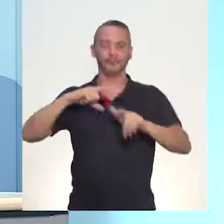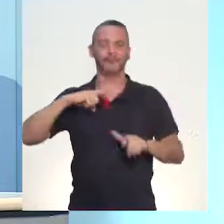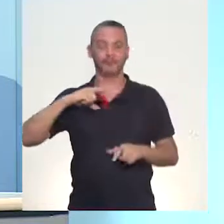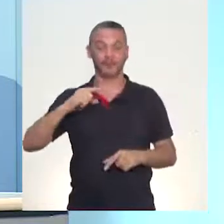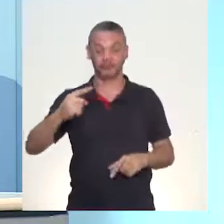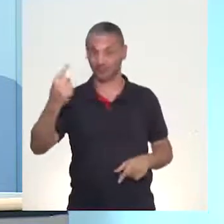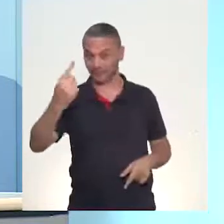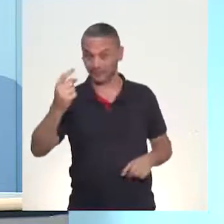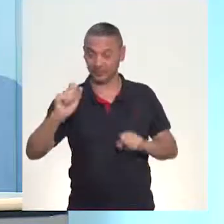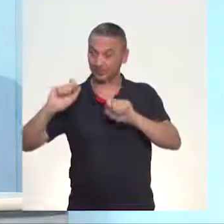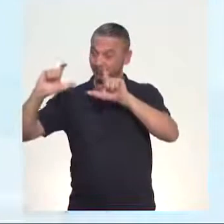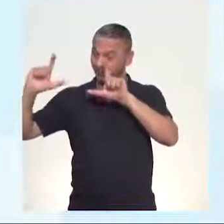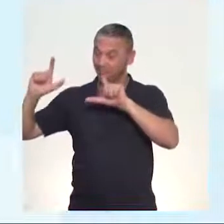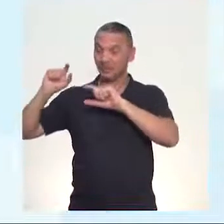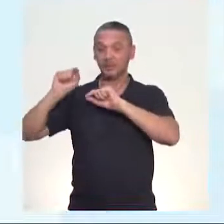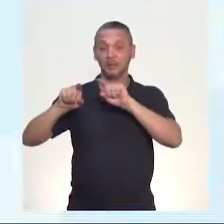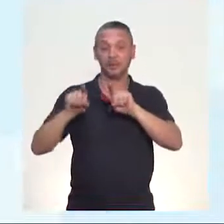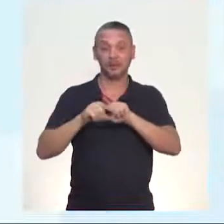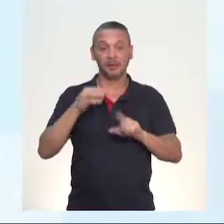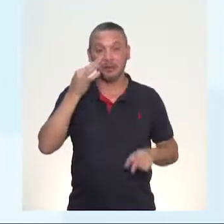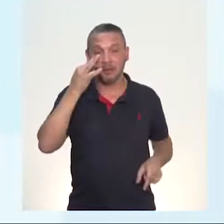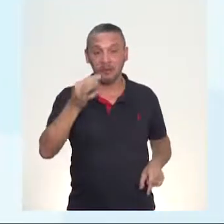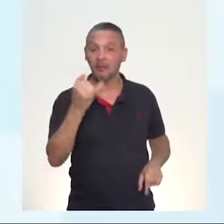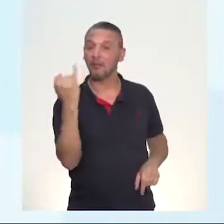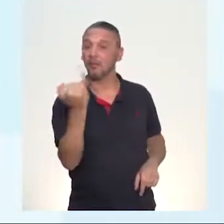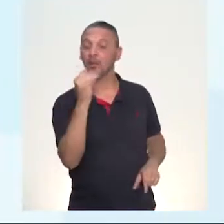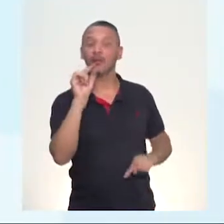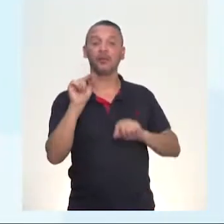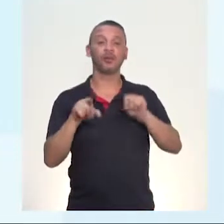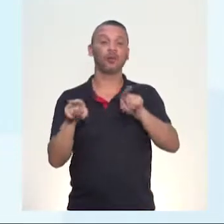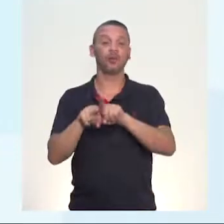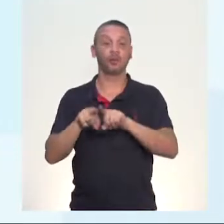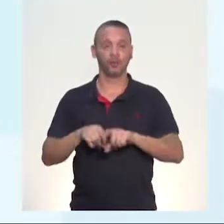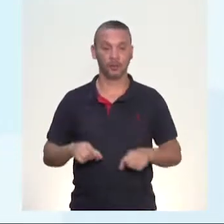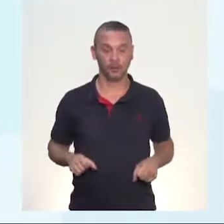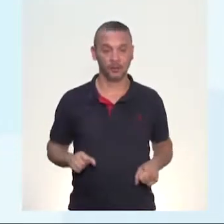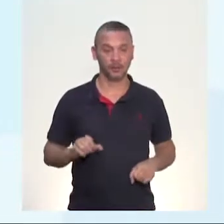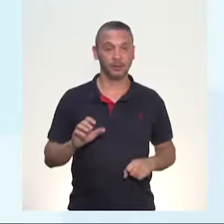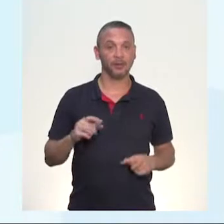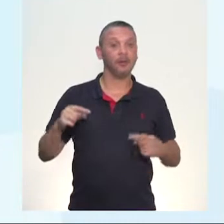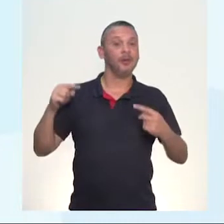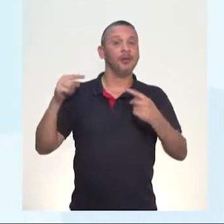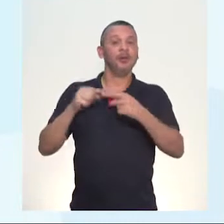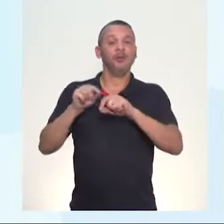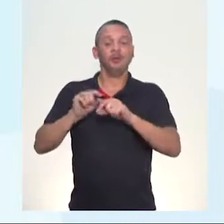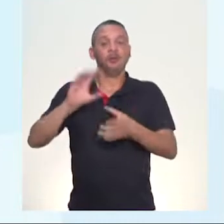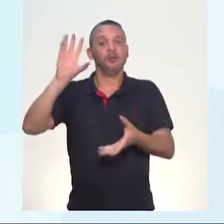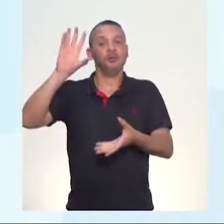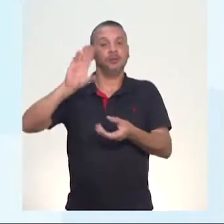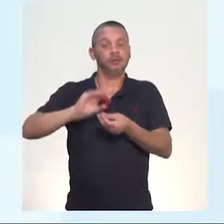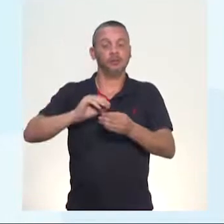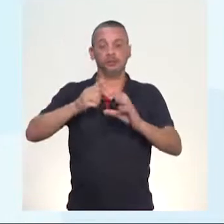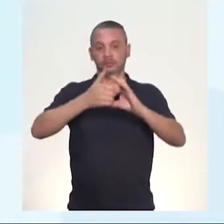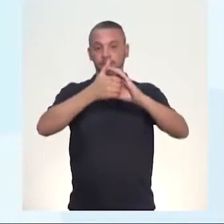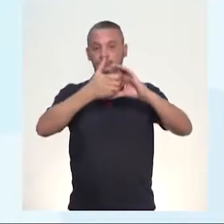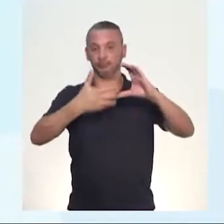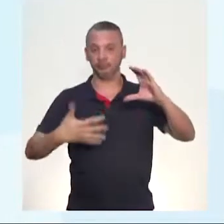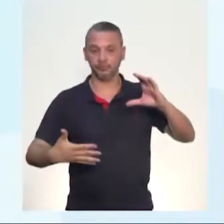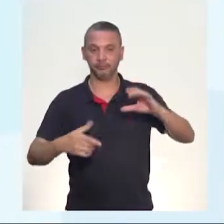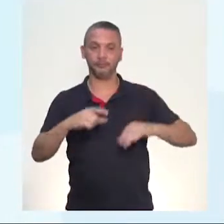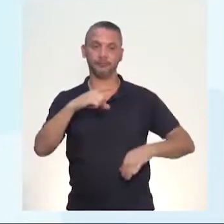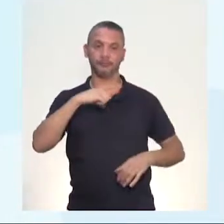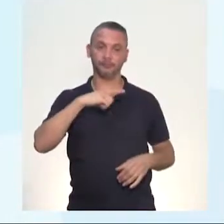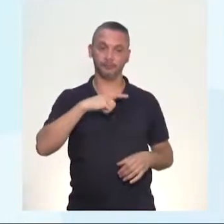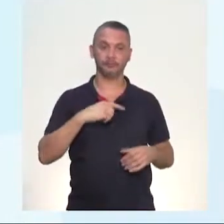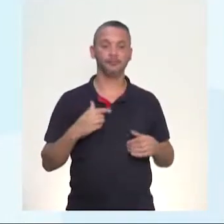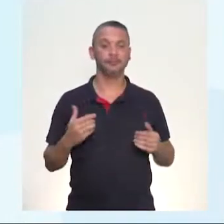slide, eu quis chamar muito a atenção do seguinte, de que se trata de uma breve caracterização. A Marilena